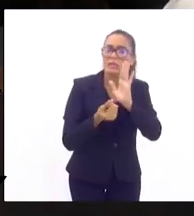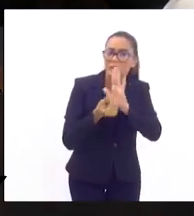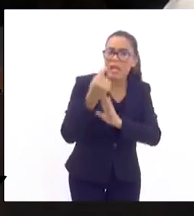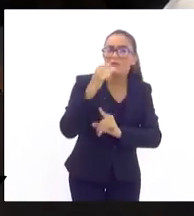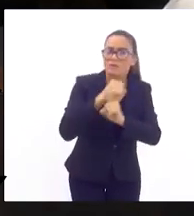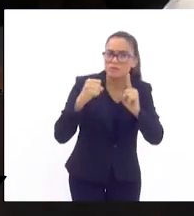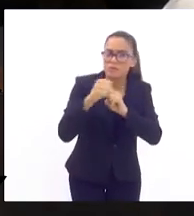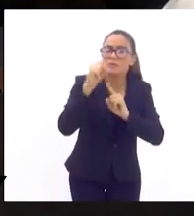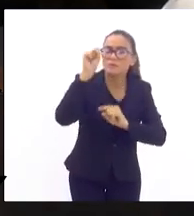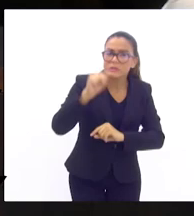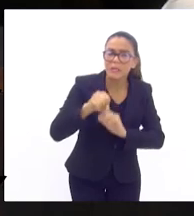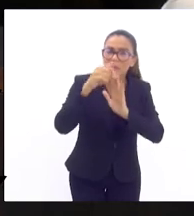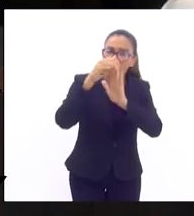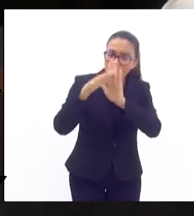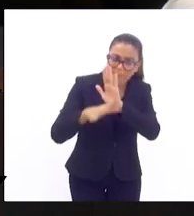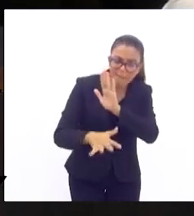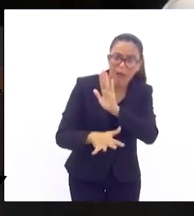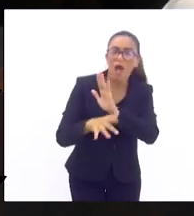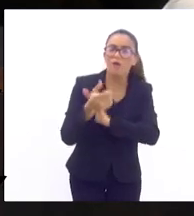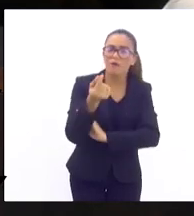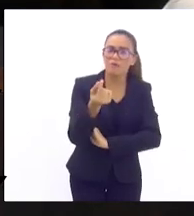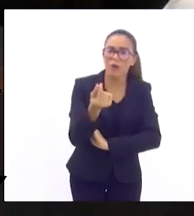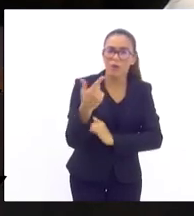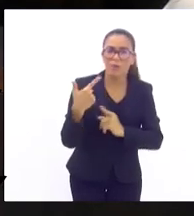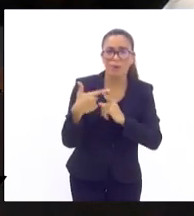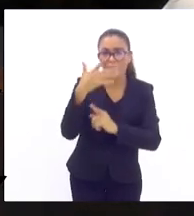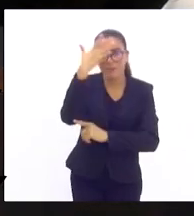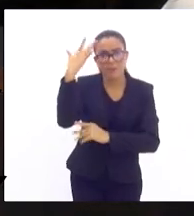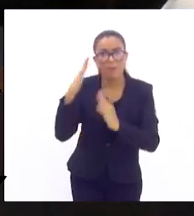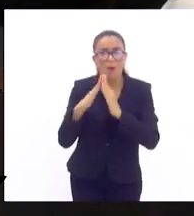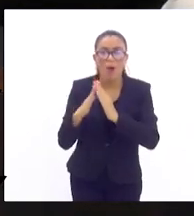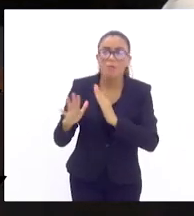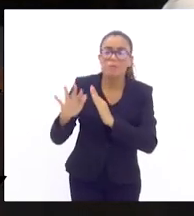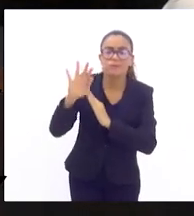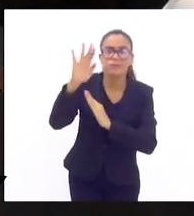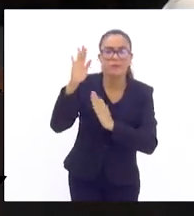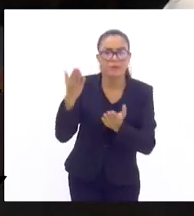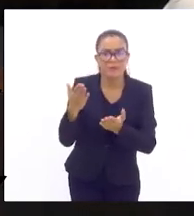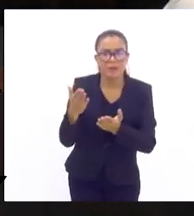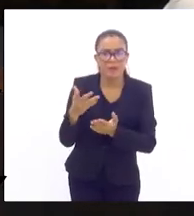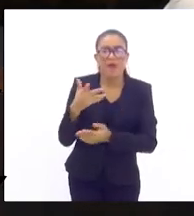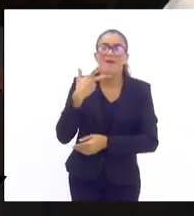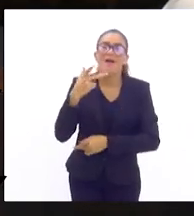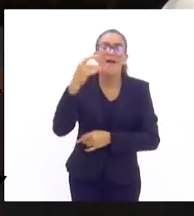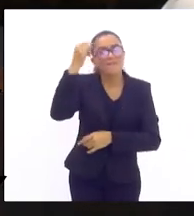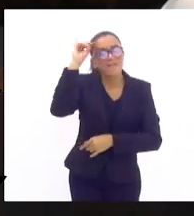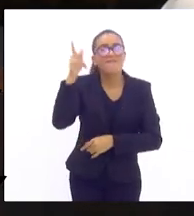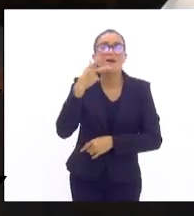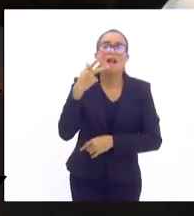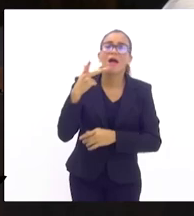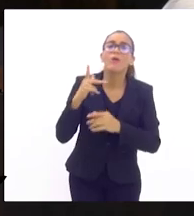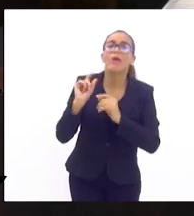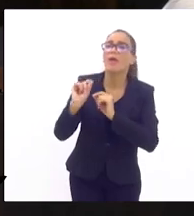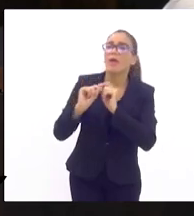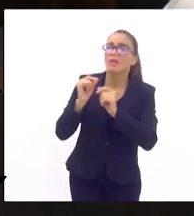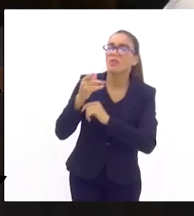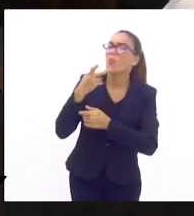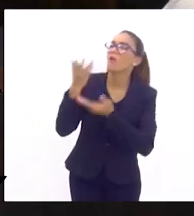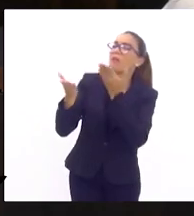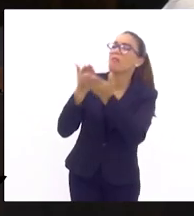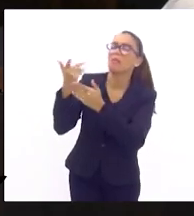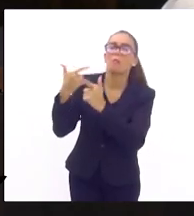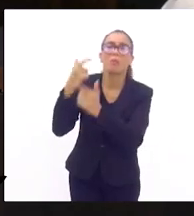para que vocês não, amanhã depois não digam que não vai atender porque o povo não paga a conta d'água, para poder atender as comunidades carentes, as